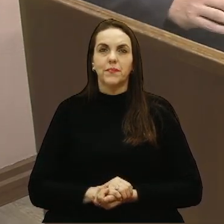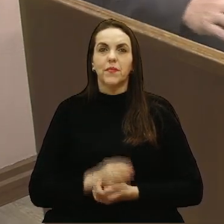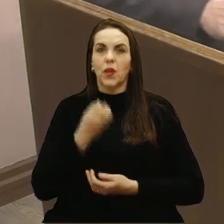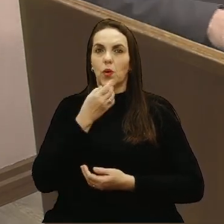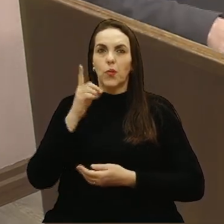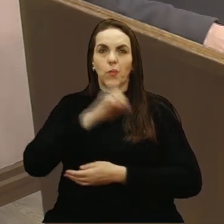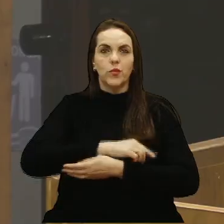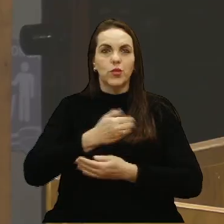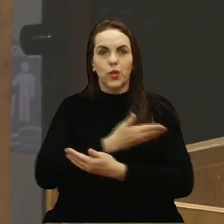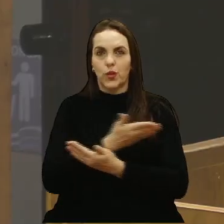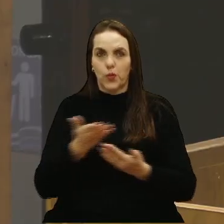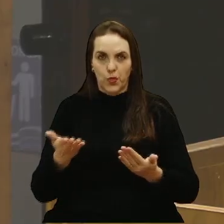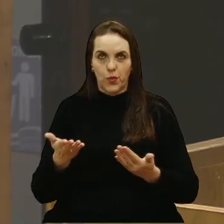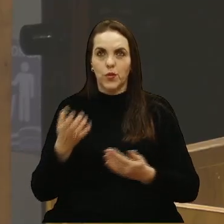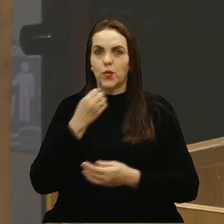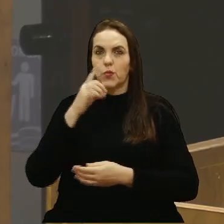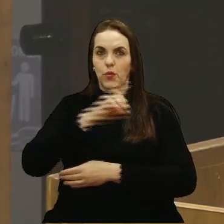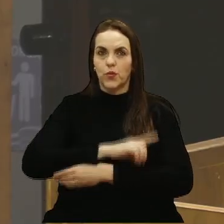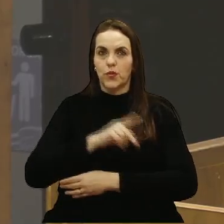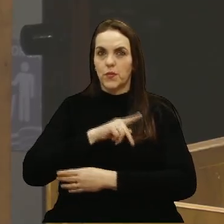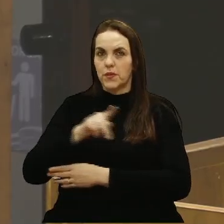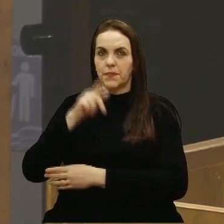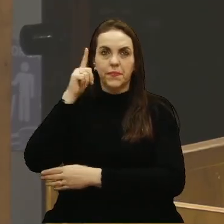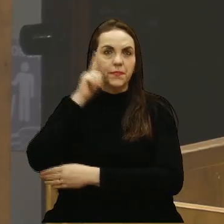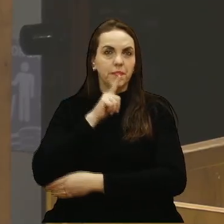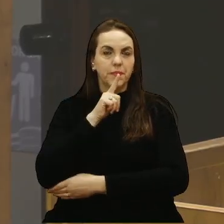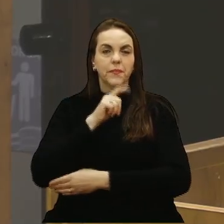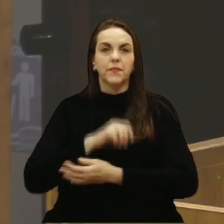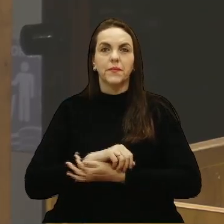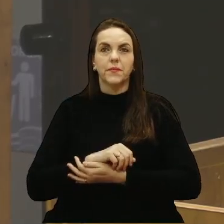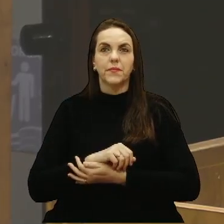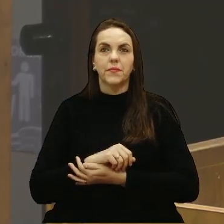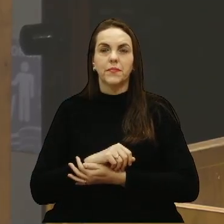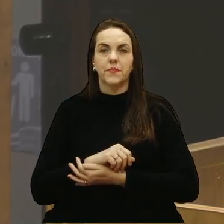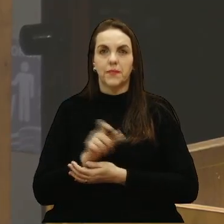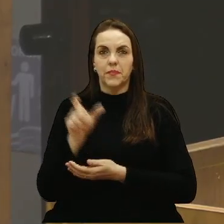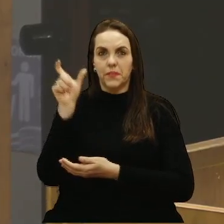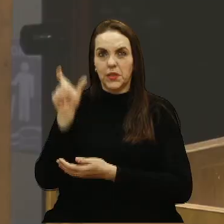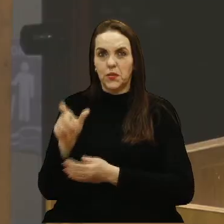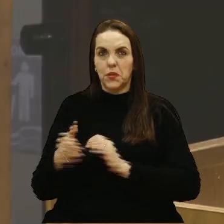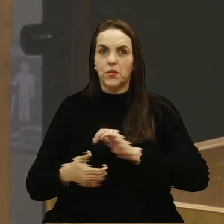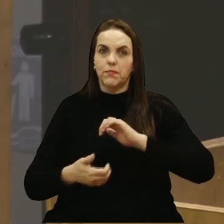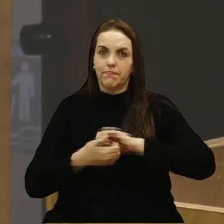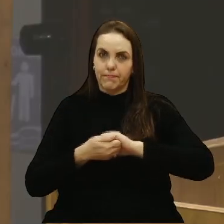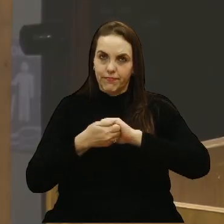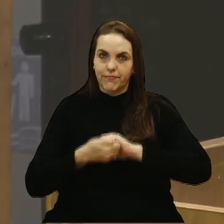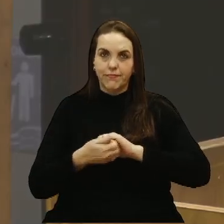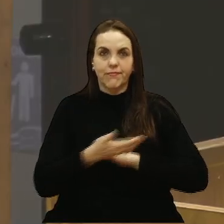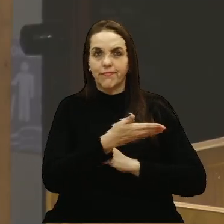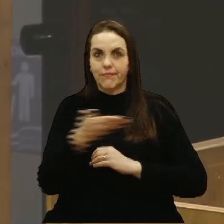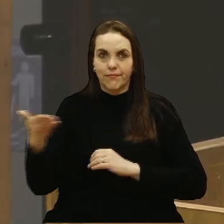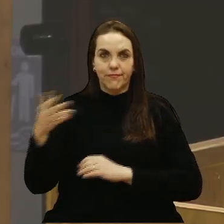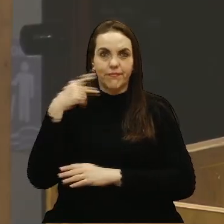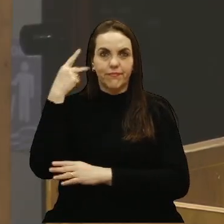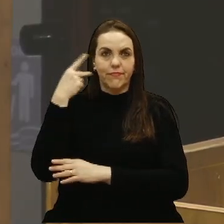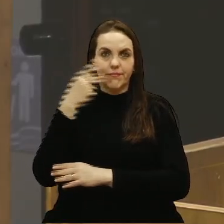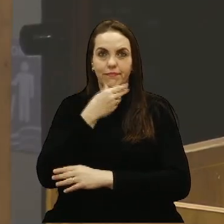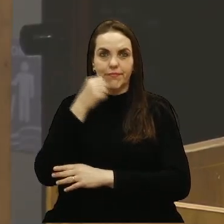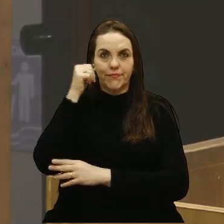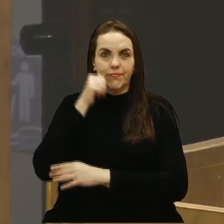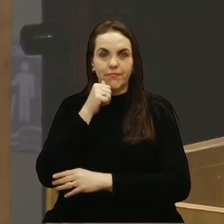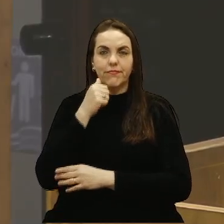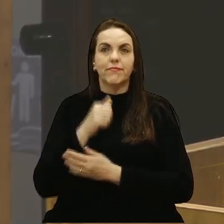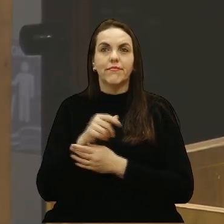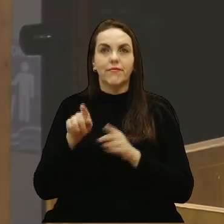Bom dia a todos, bom dia, presidente Lucas, pessoa na figura de quem saúdo os demais vereadores, uma saudação especial